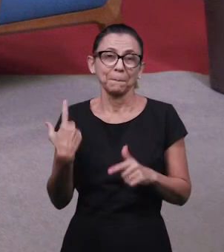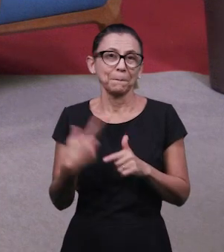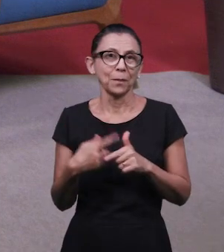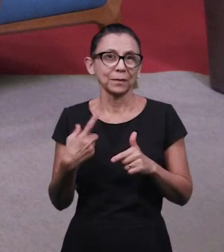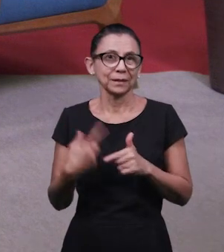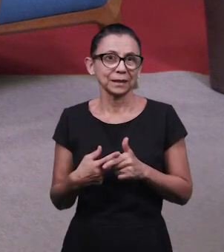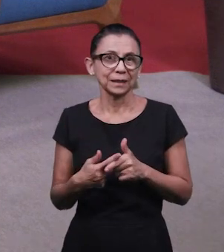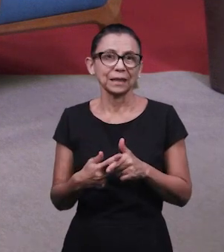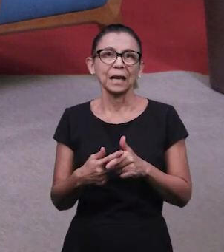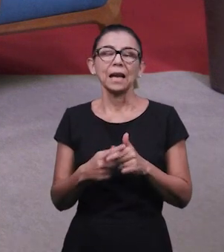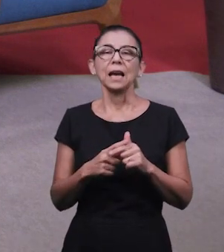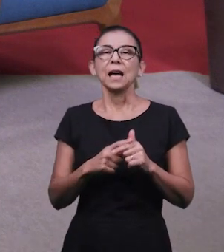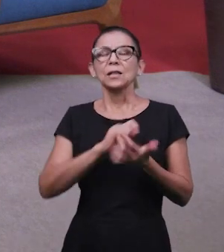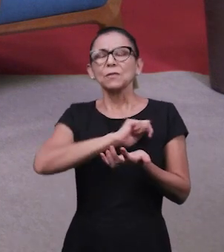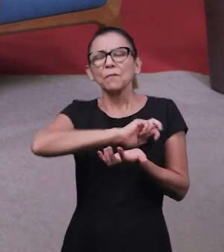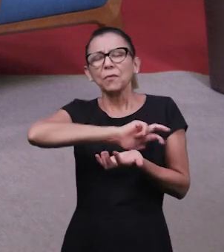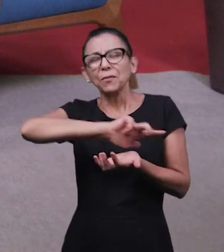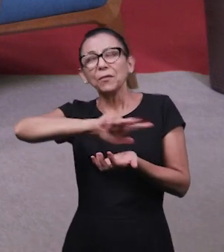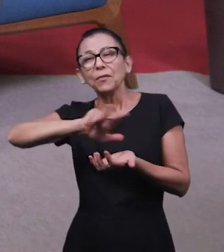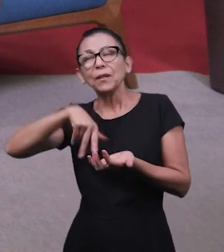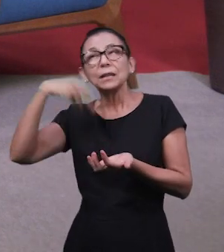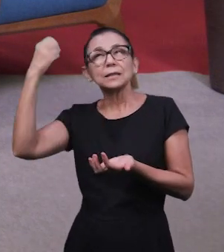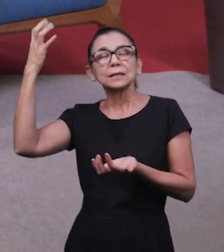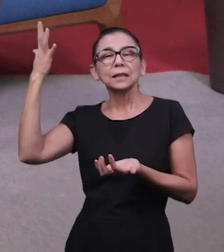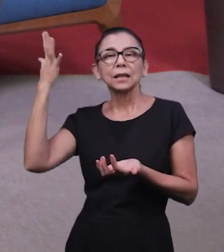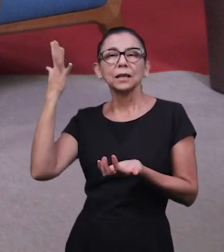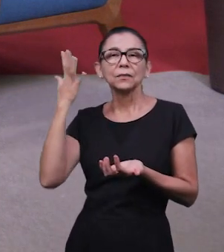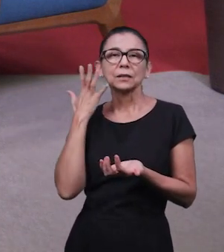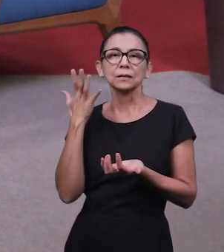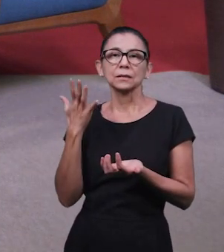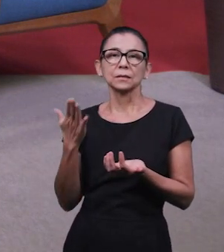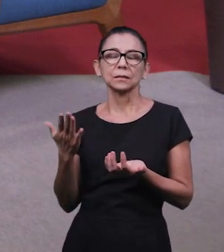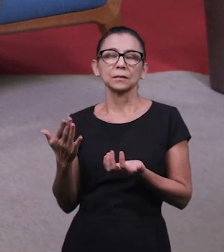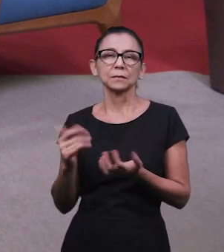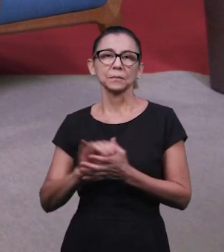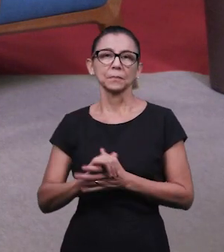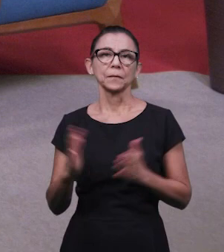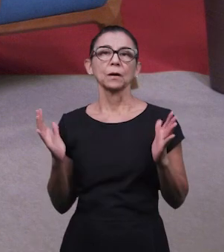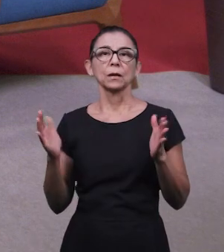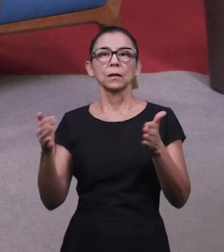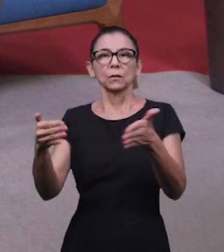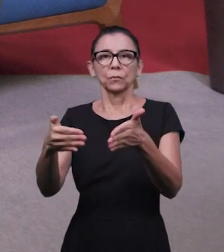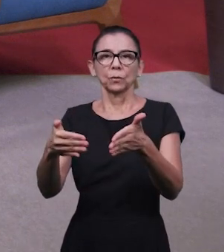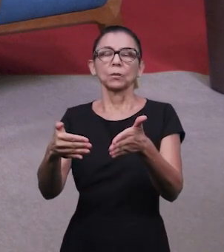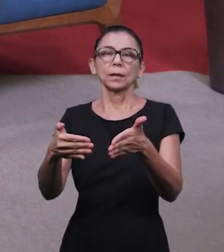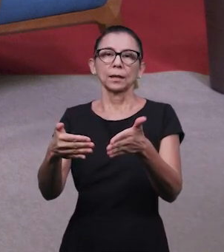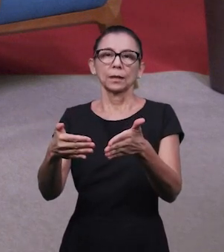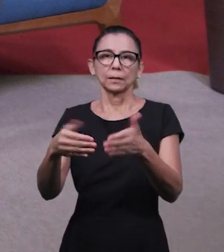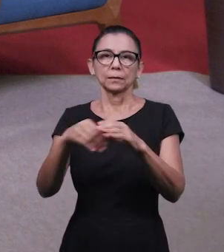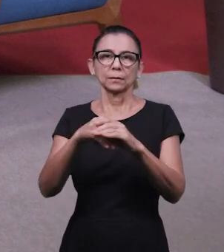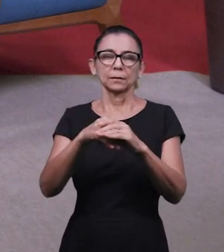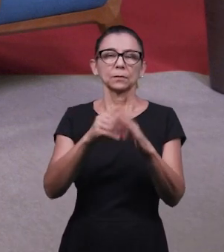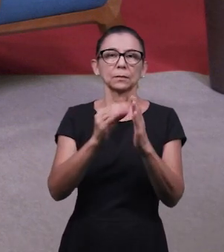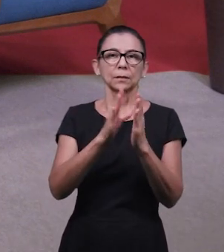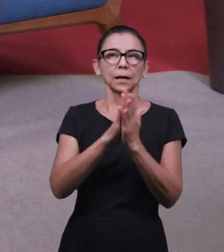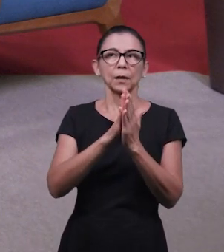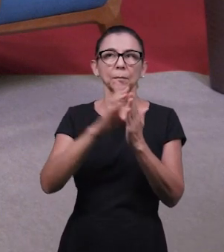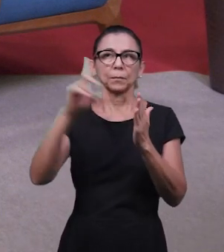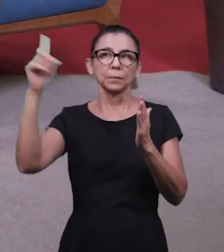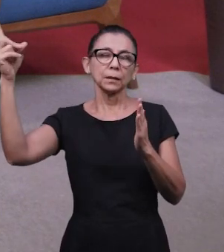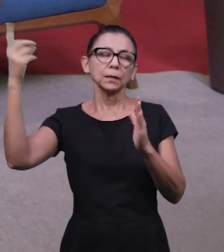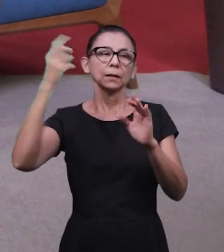detalhar o aspecto profético dentro dos atos de bravura desses valentes de Davi. Que não dá para falar